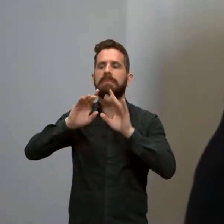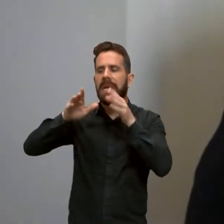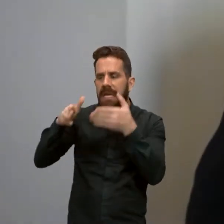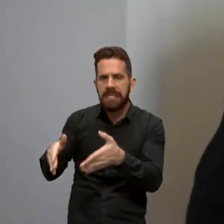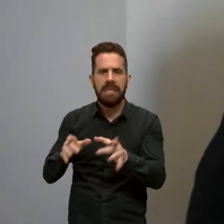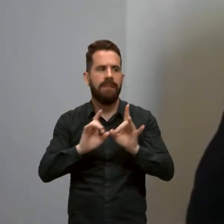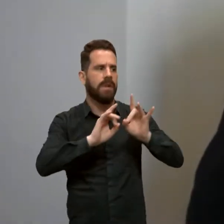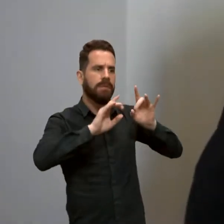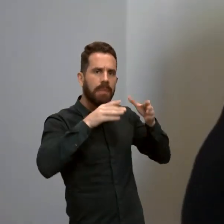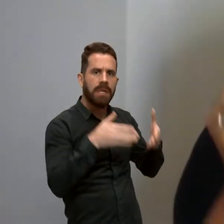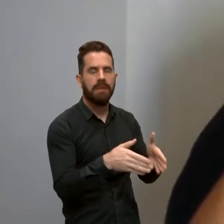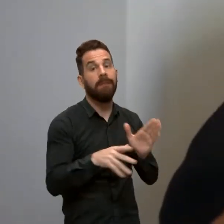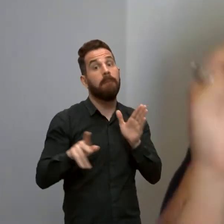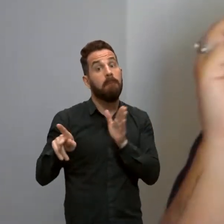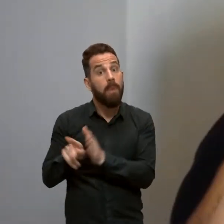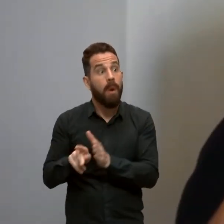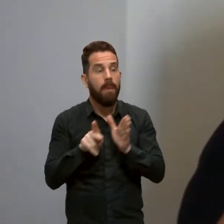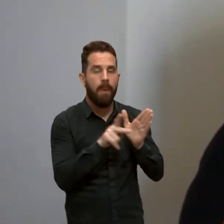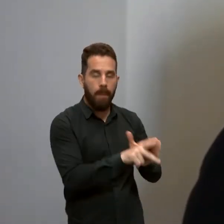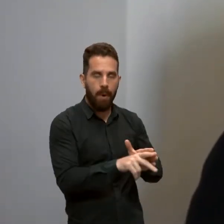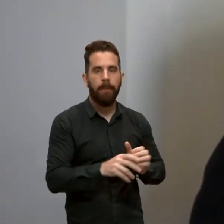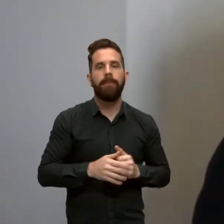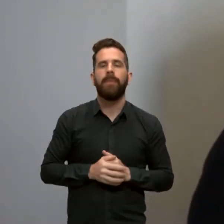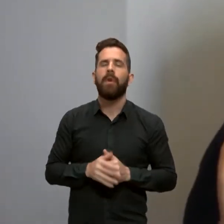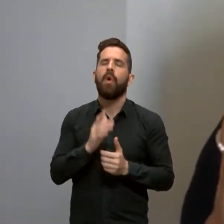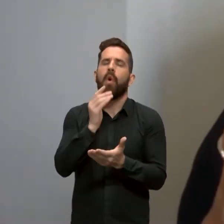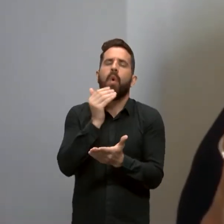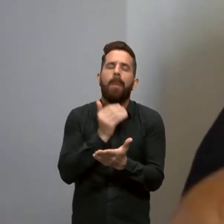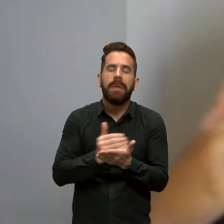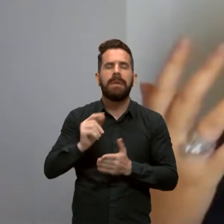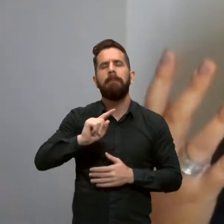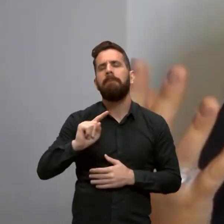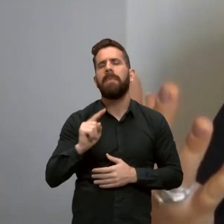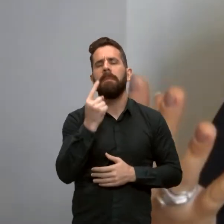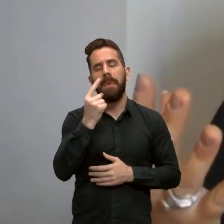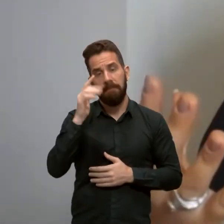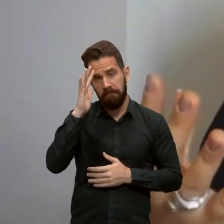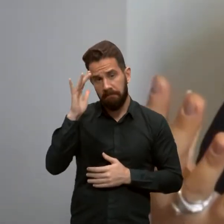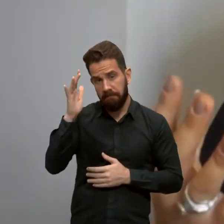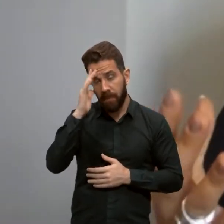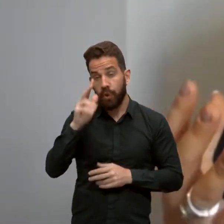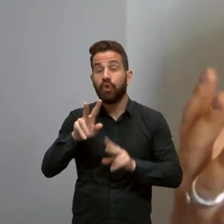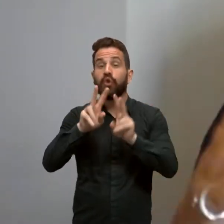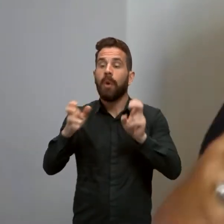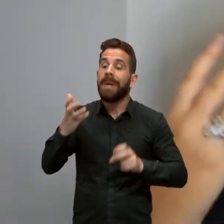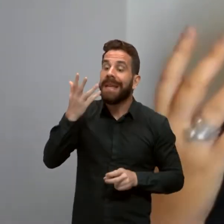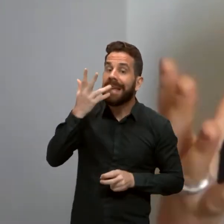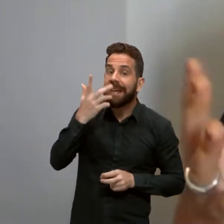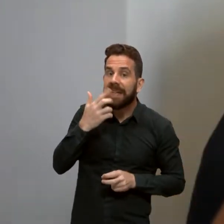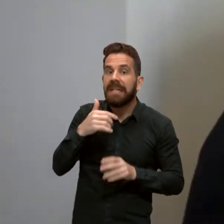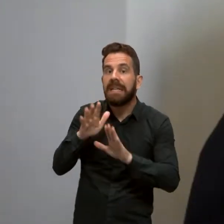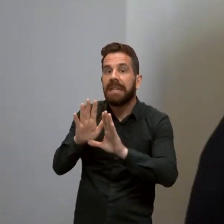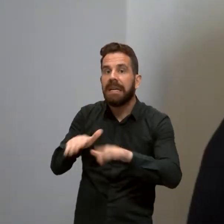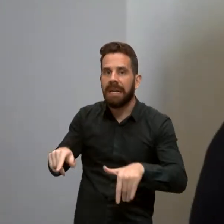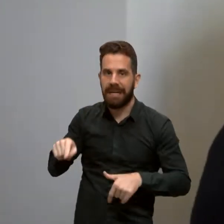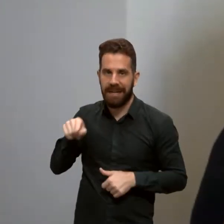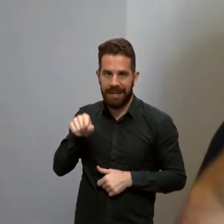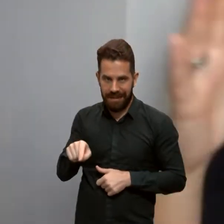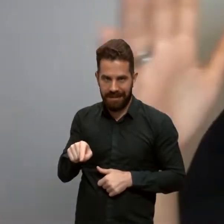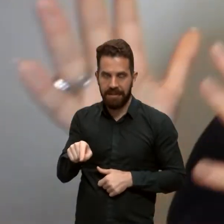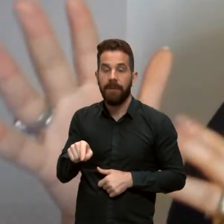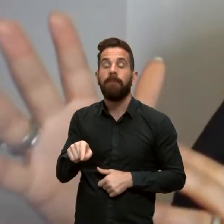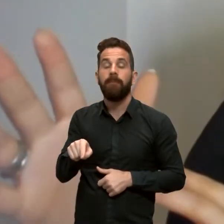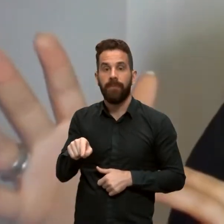especificidades conceituais. Vamos começar a pensar, então, um conceito de criança, né? E para isso, nós vamos